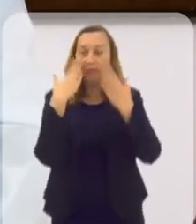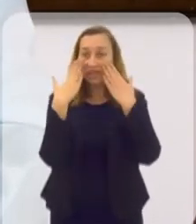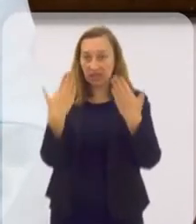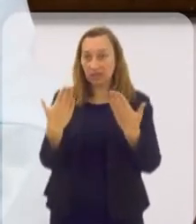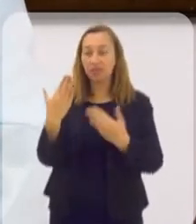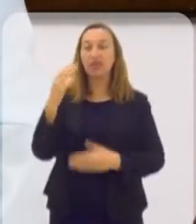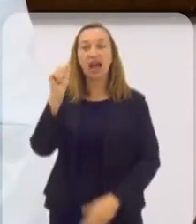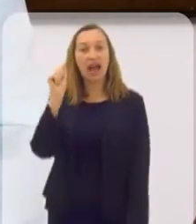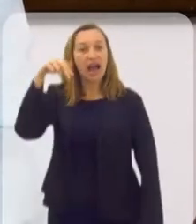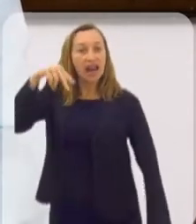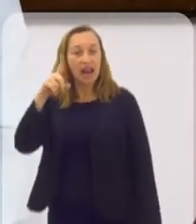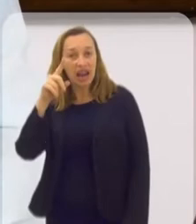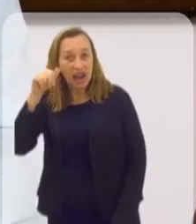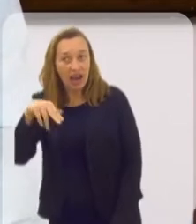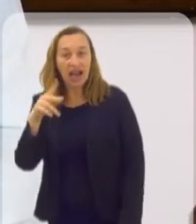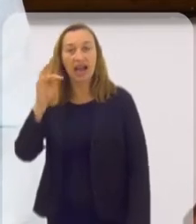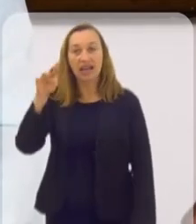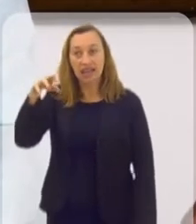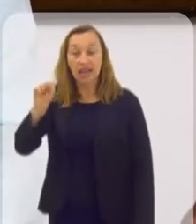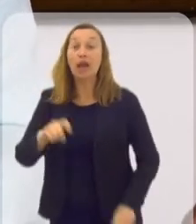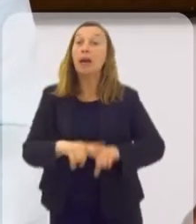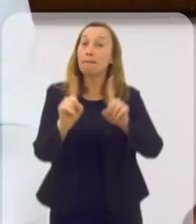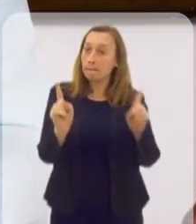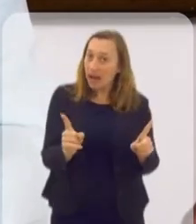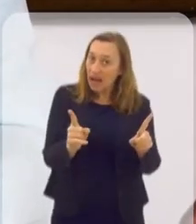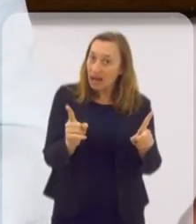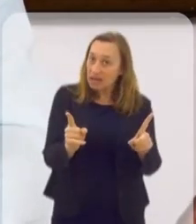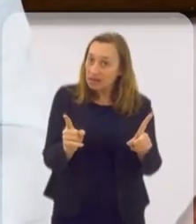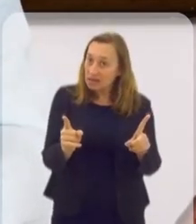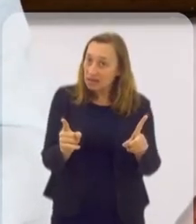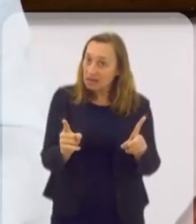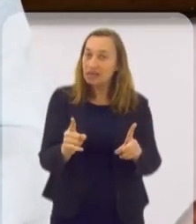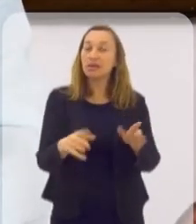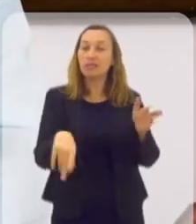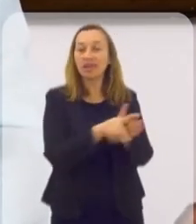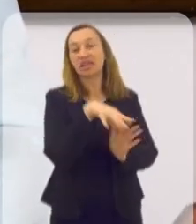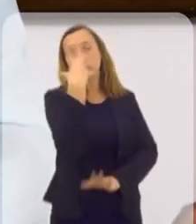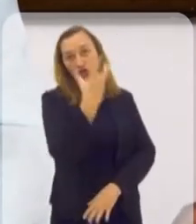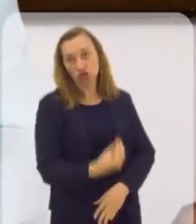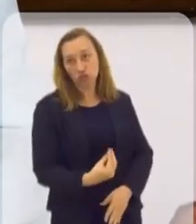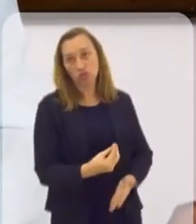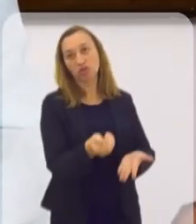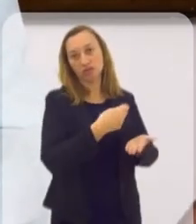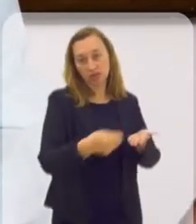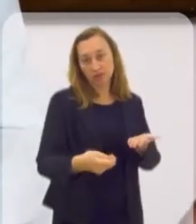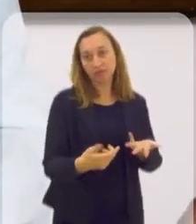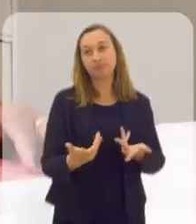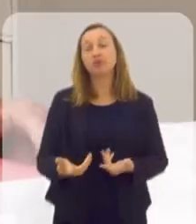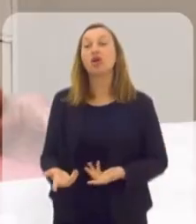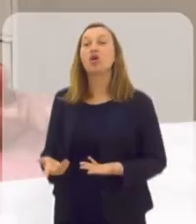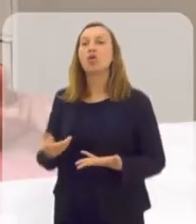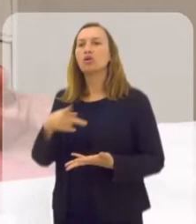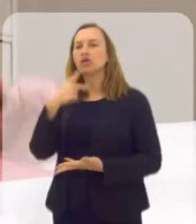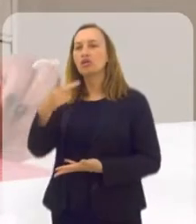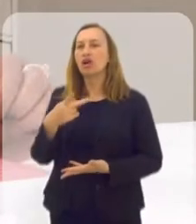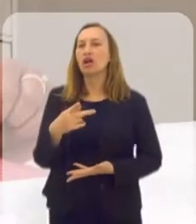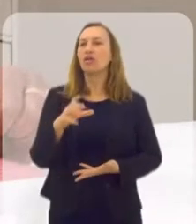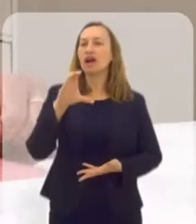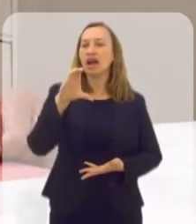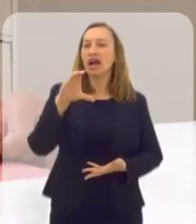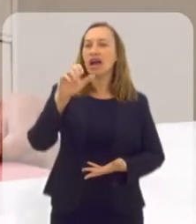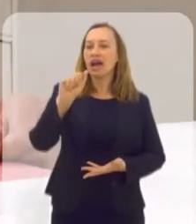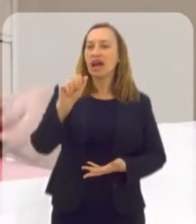filosofia apresentada por Allan Kardec, mas cuja autoria são dos espíritos. E quando eu me